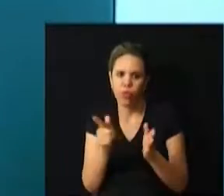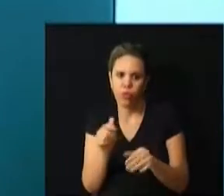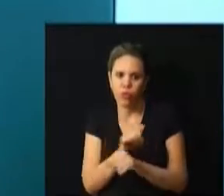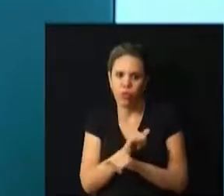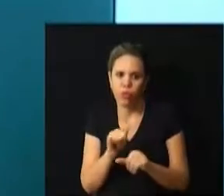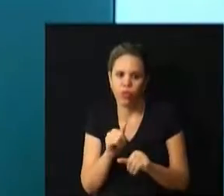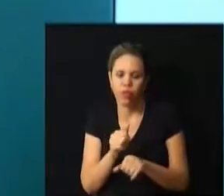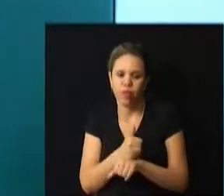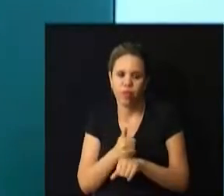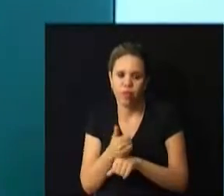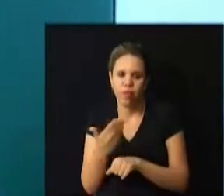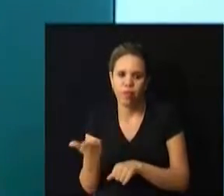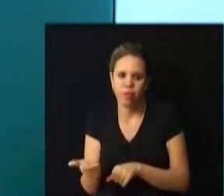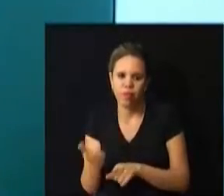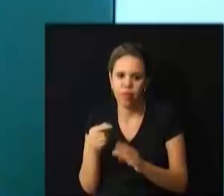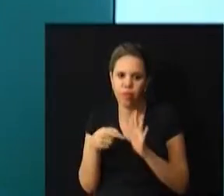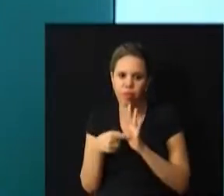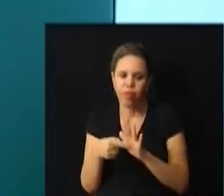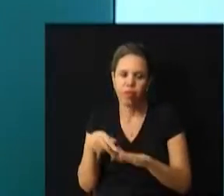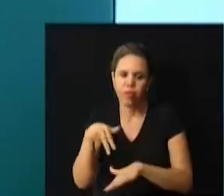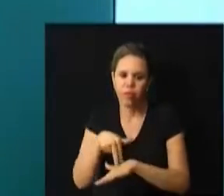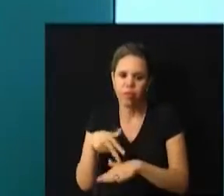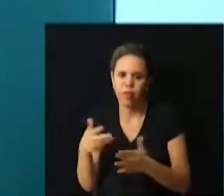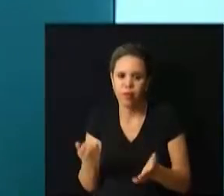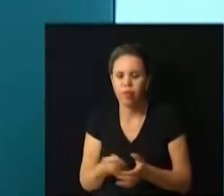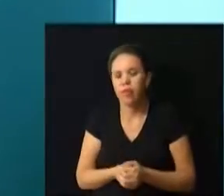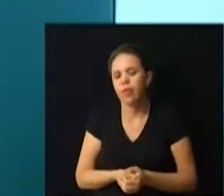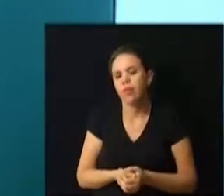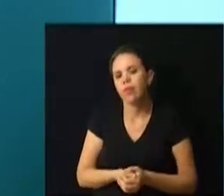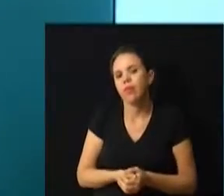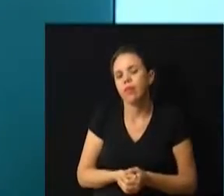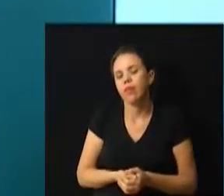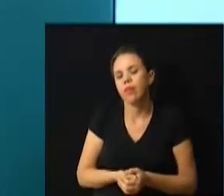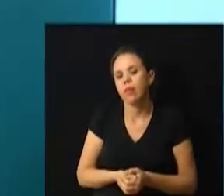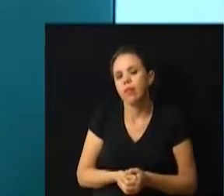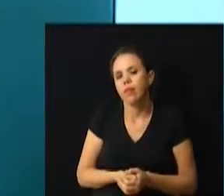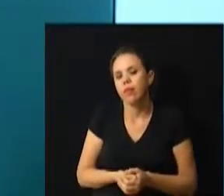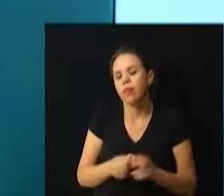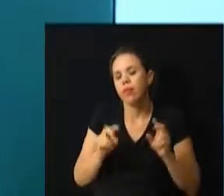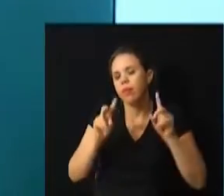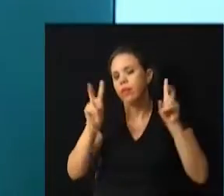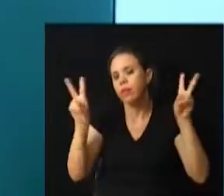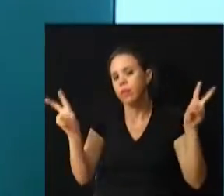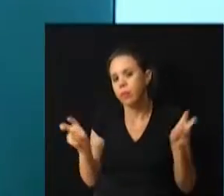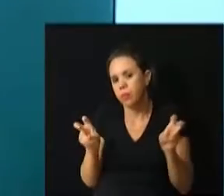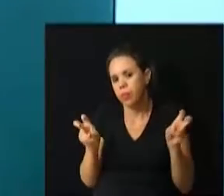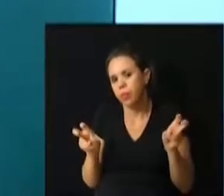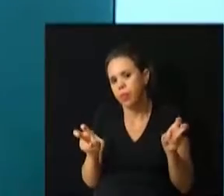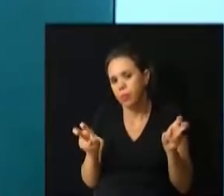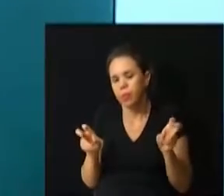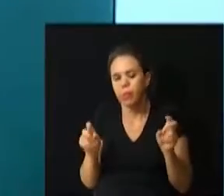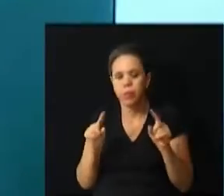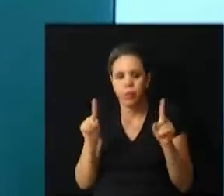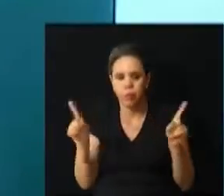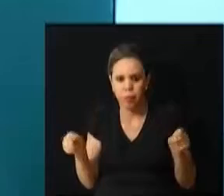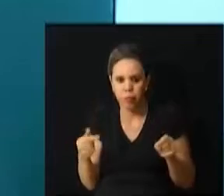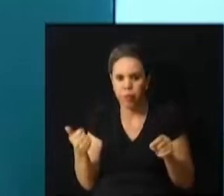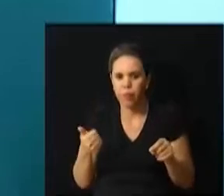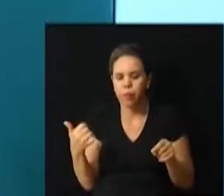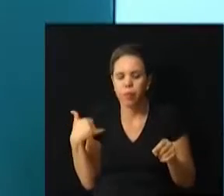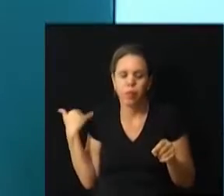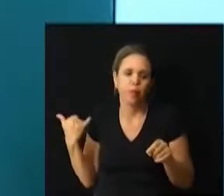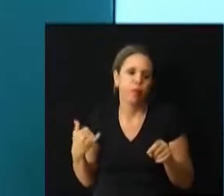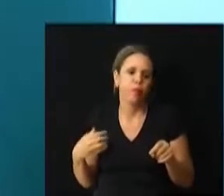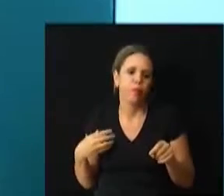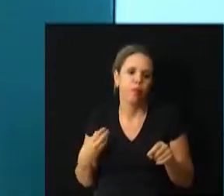de jornalista, né? E de apresentadora, né? Eu vou só aqui fazer um parênteses, né? Primeiro